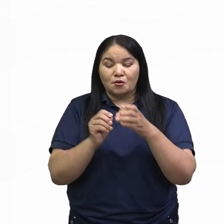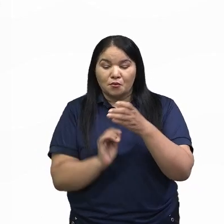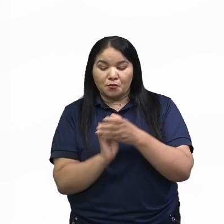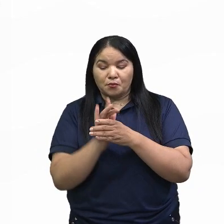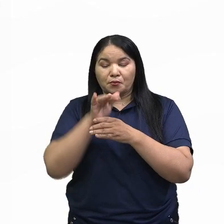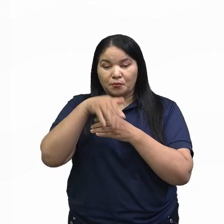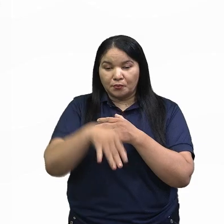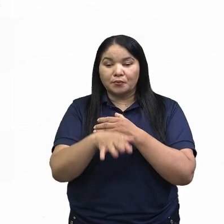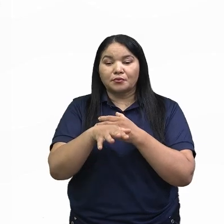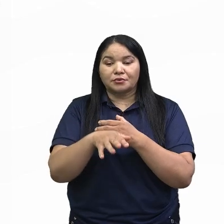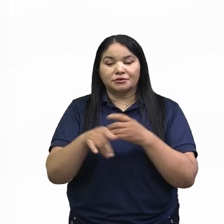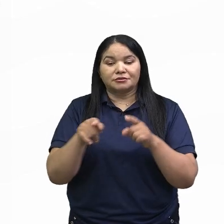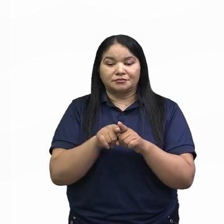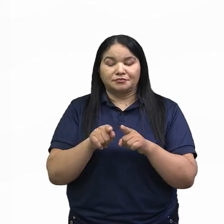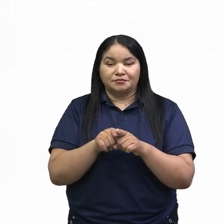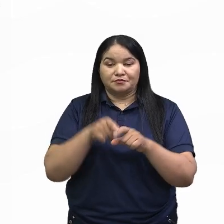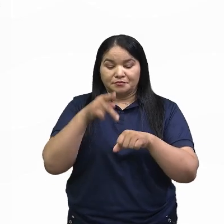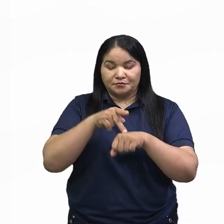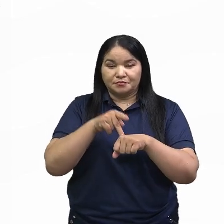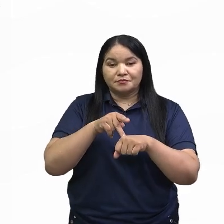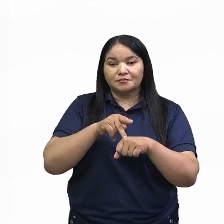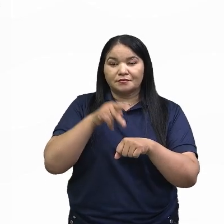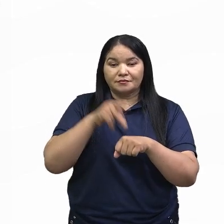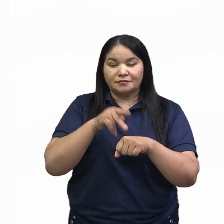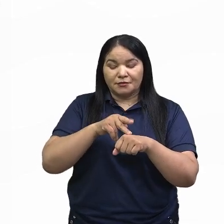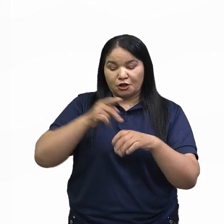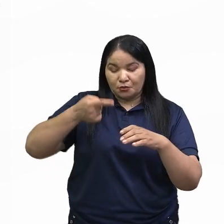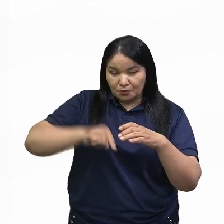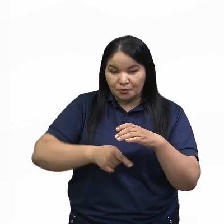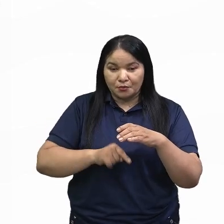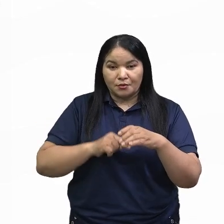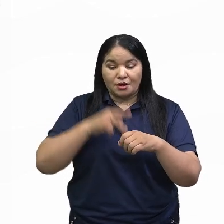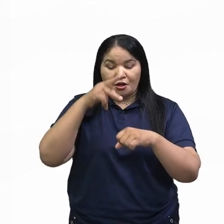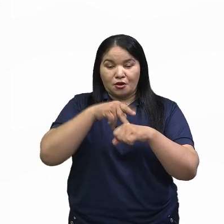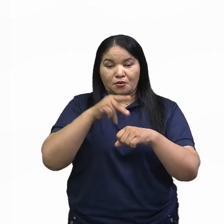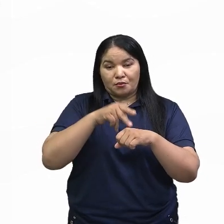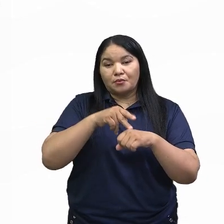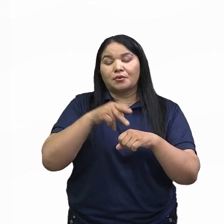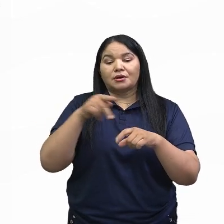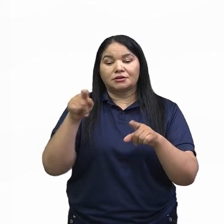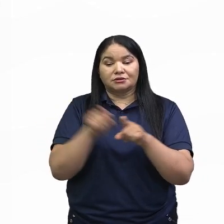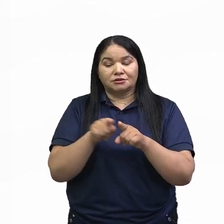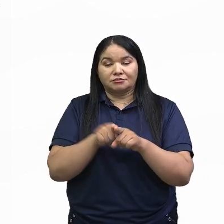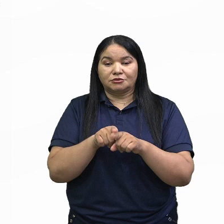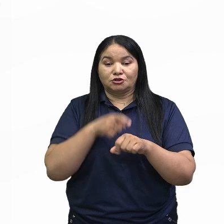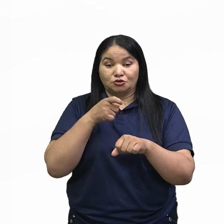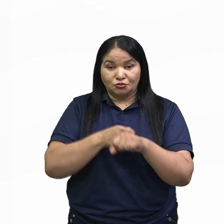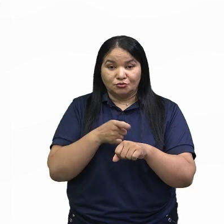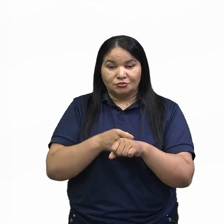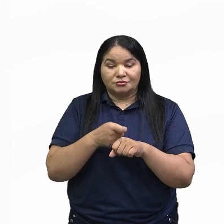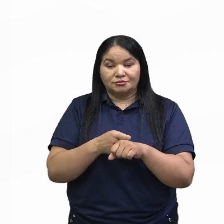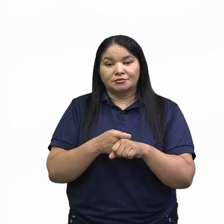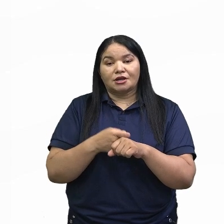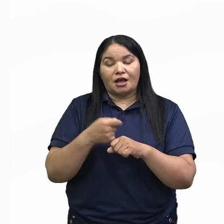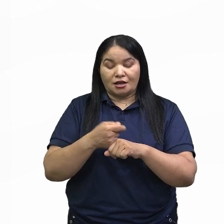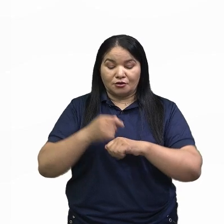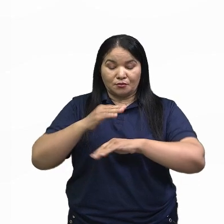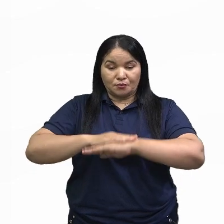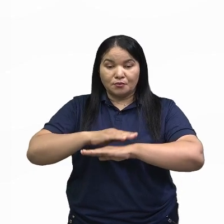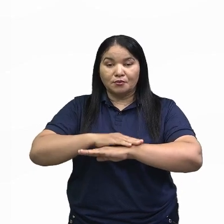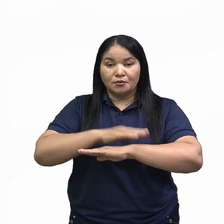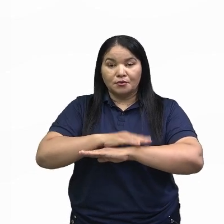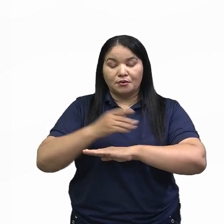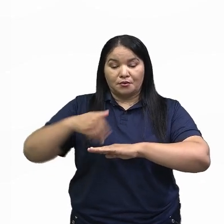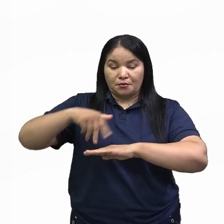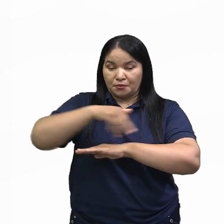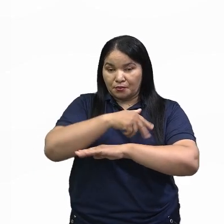rocha é a última camada mais externa, né? É a crosta terrestre onde habitamos. Então,